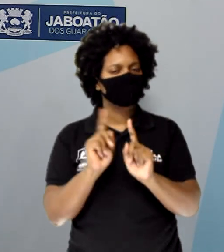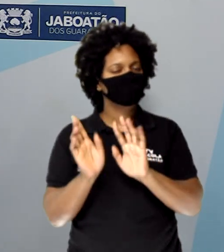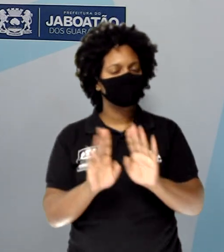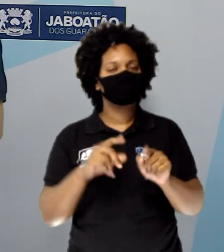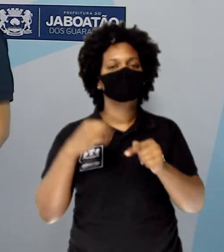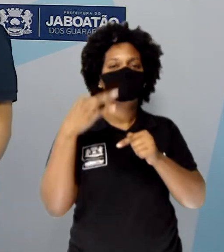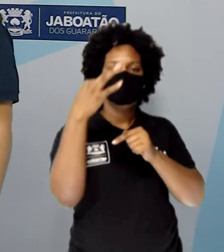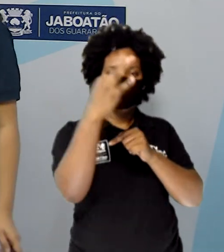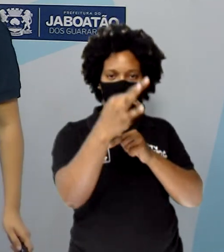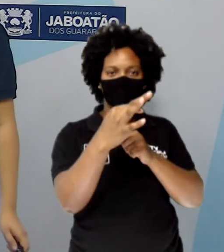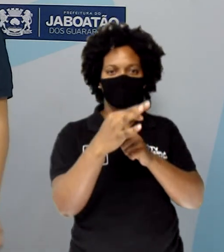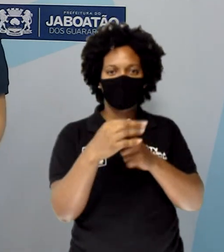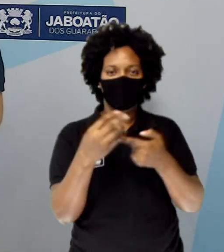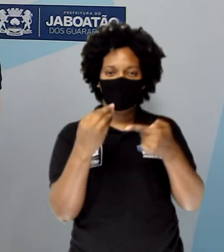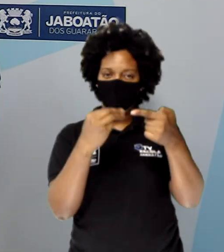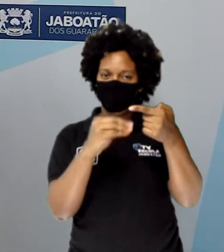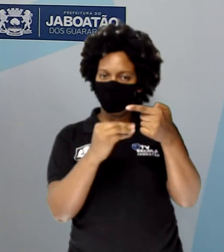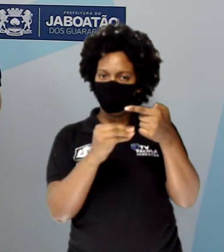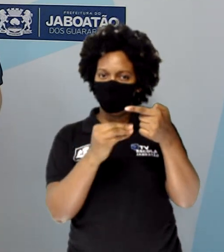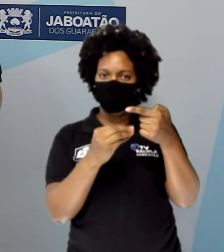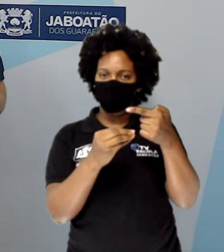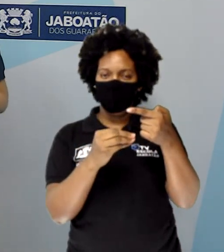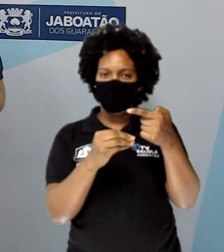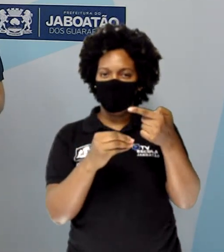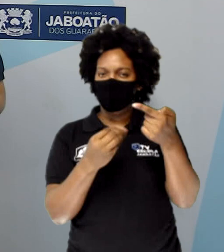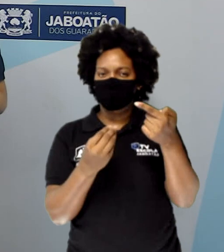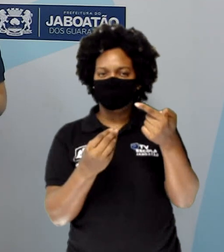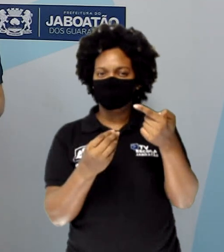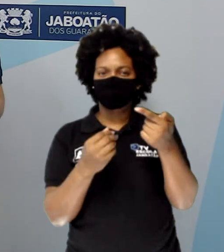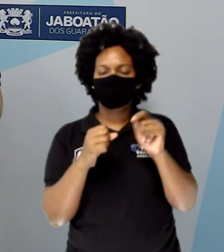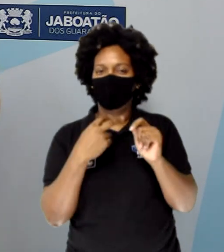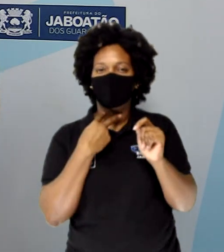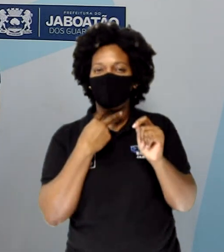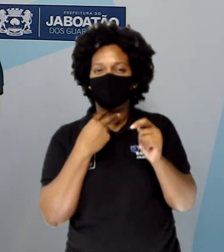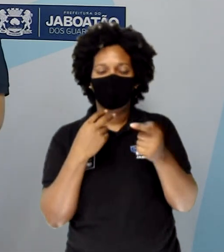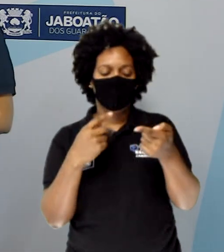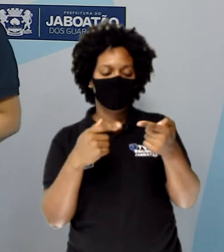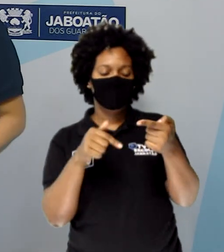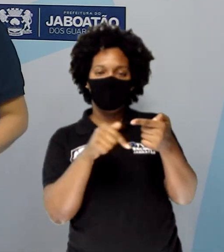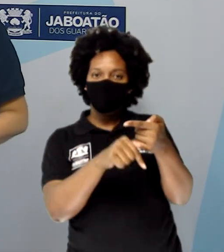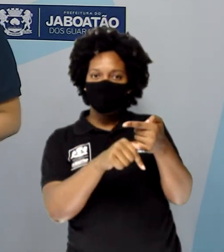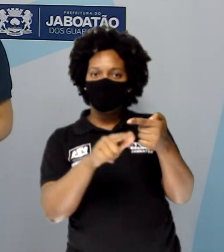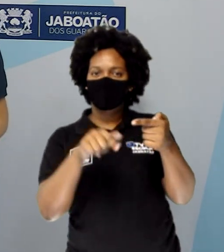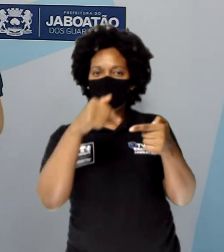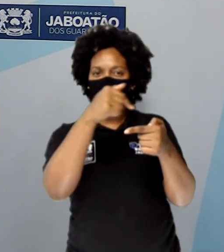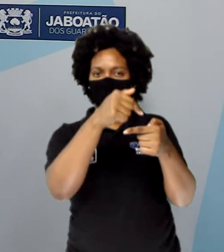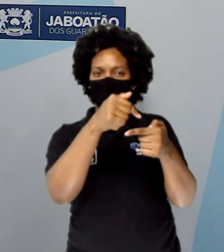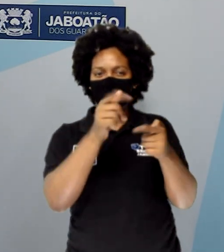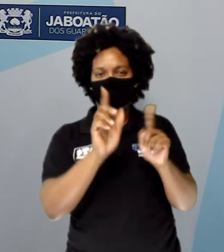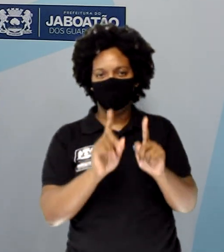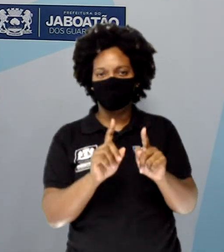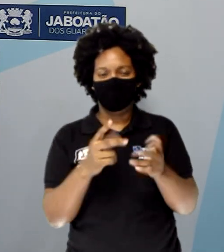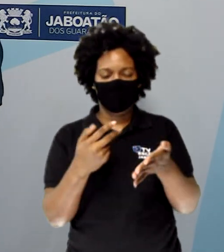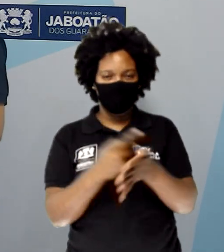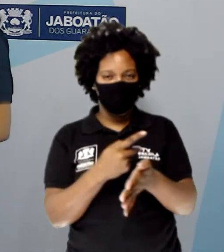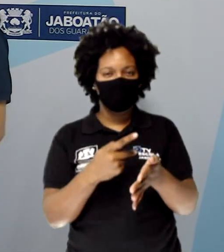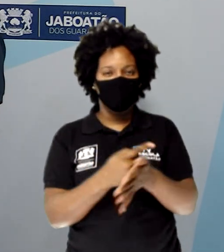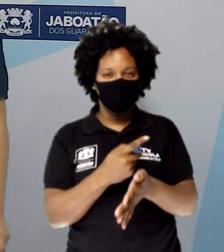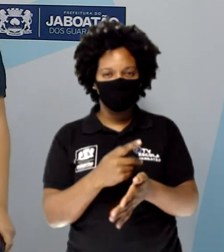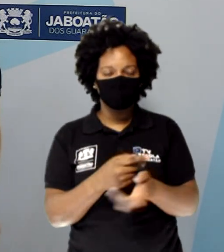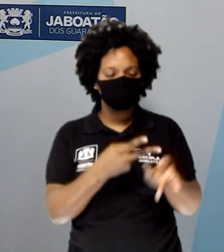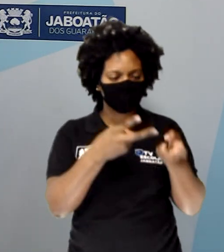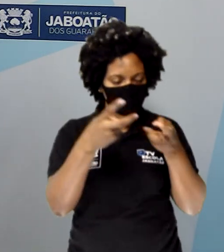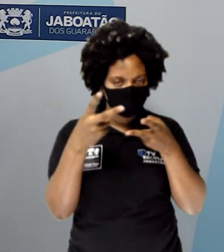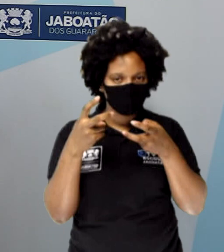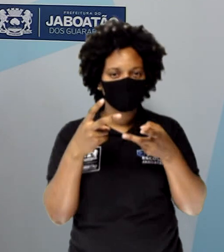tá? Esse denominador aí não pode ser 7 mais 7 que dá 14, não. Isso está errado, tá bom? Se a gente